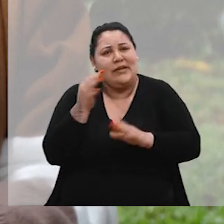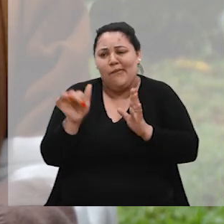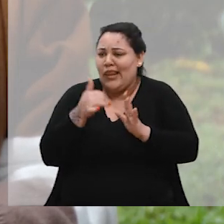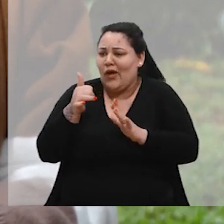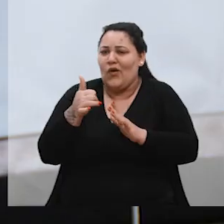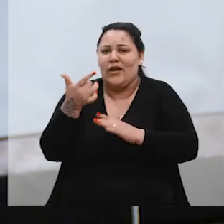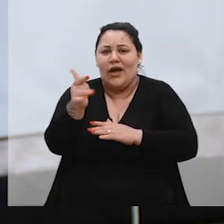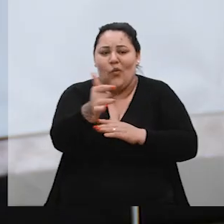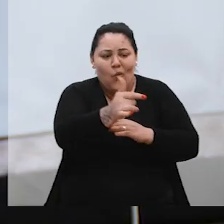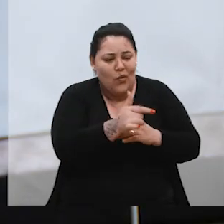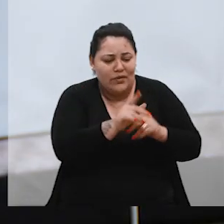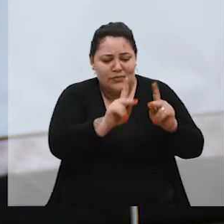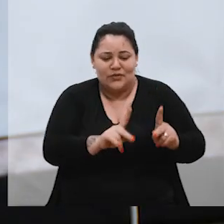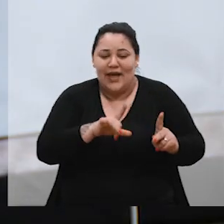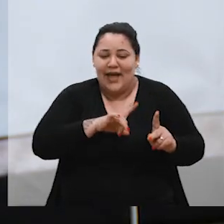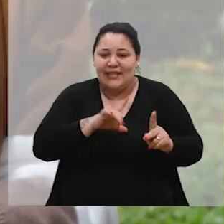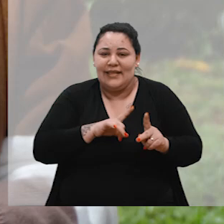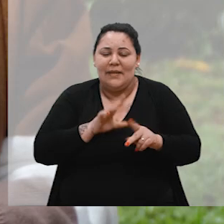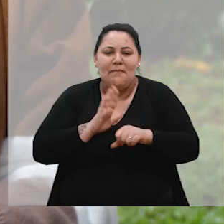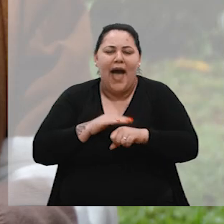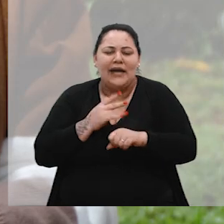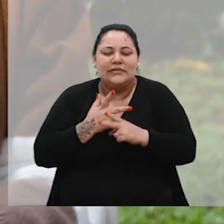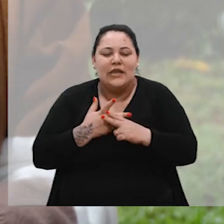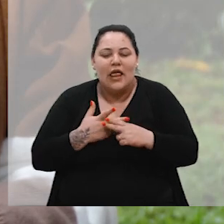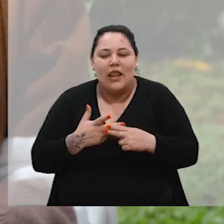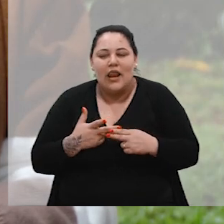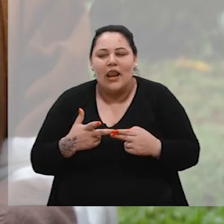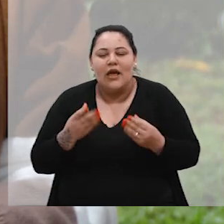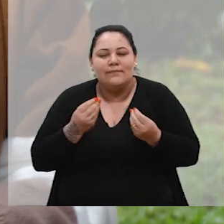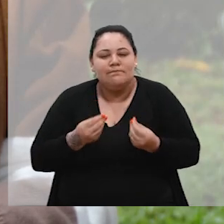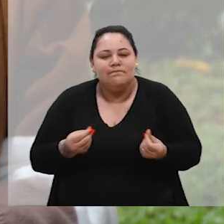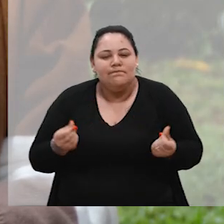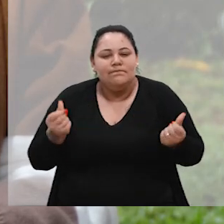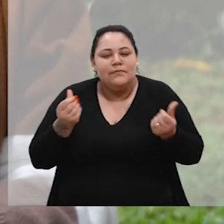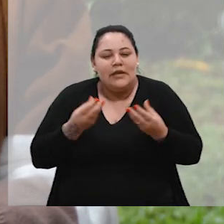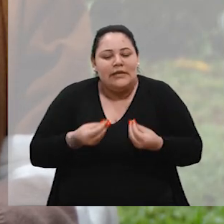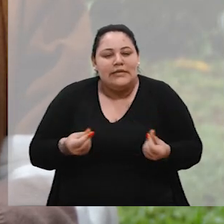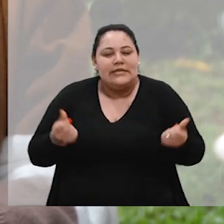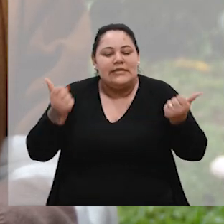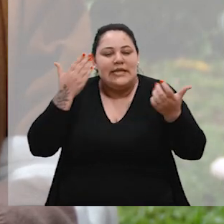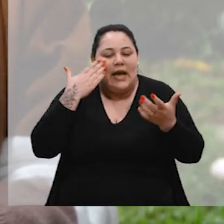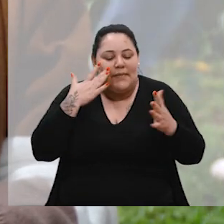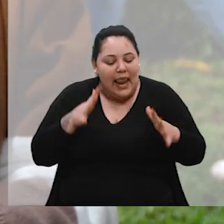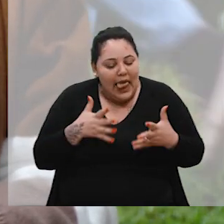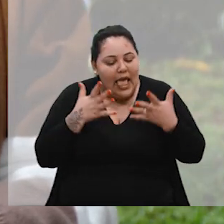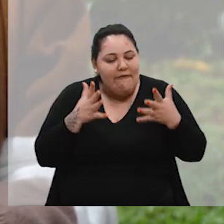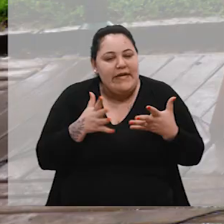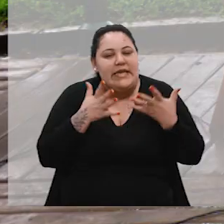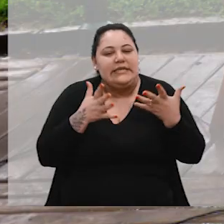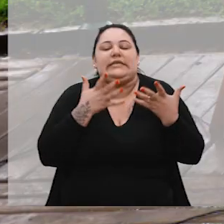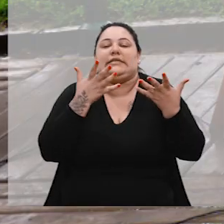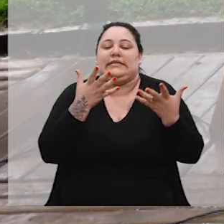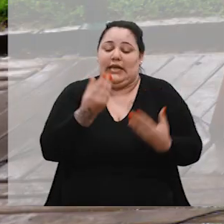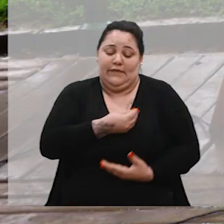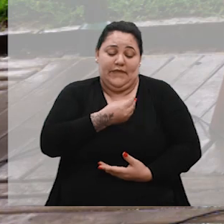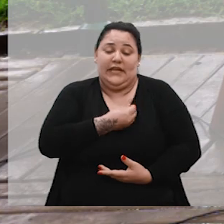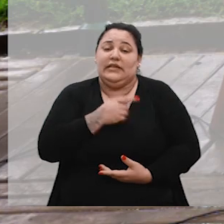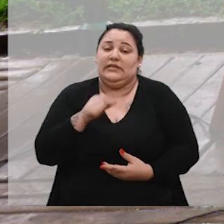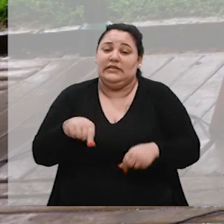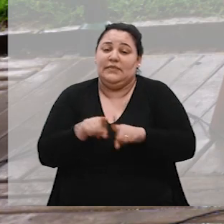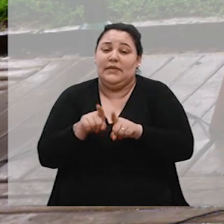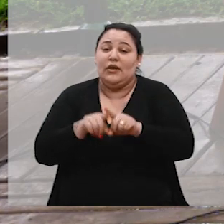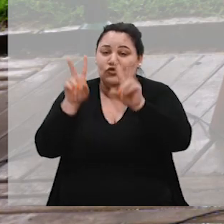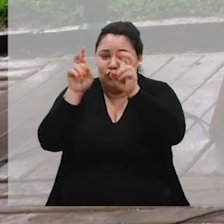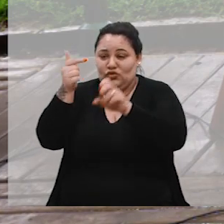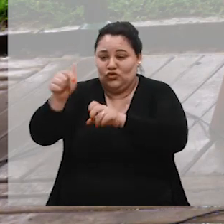outro, né? A ter essa sensibilidade, essa sutileza que tu estavas falando antes, também é título de um outro livro